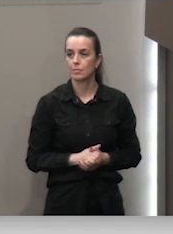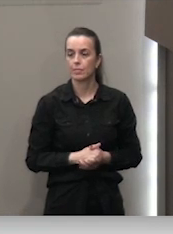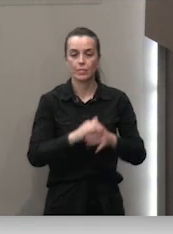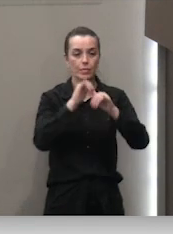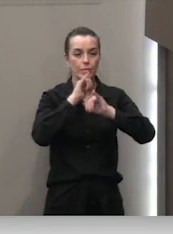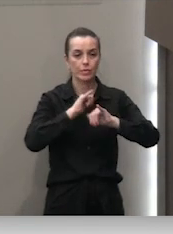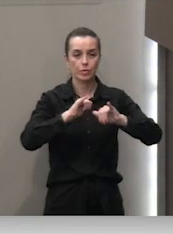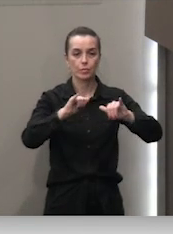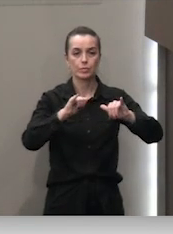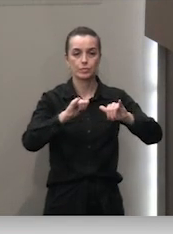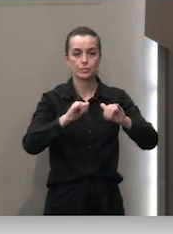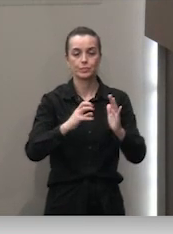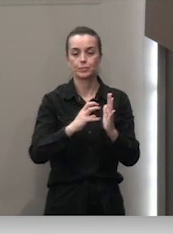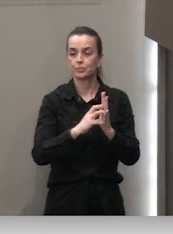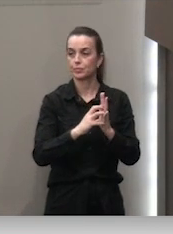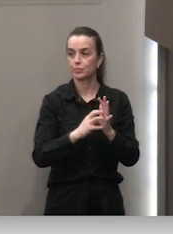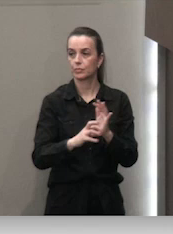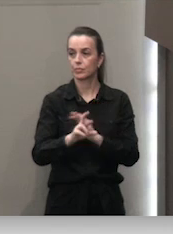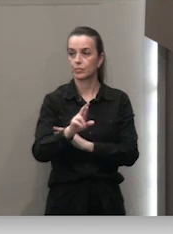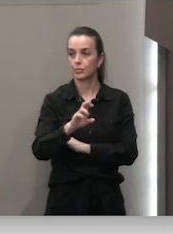Comunicação do Republicanos.